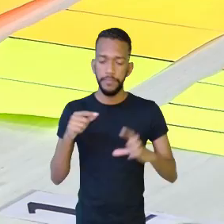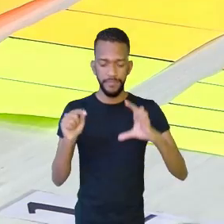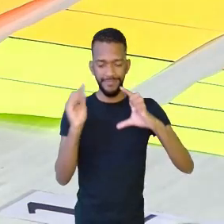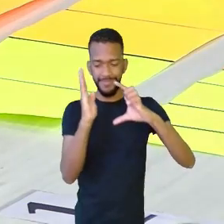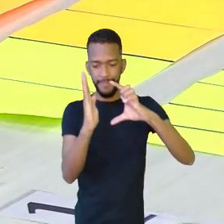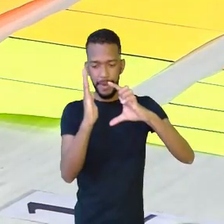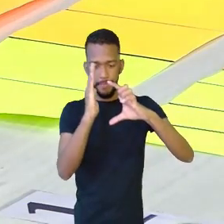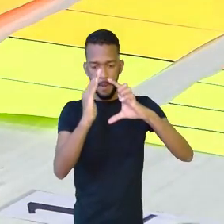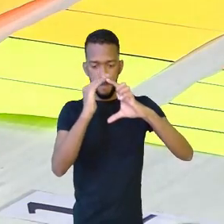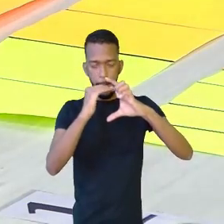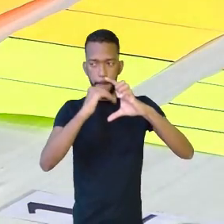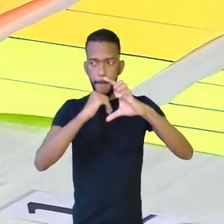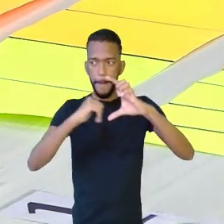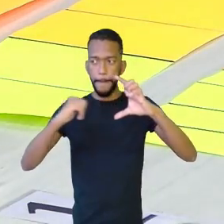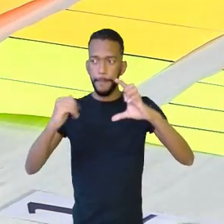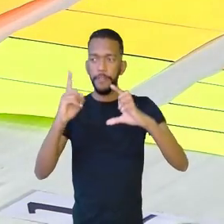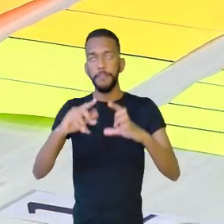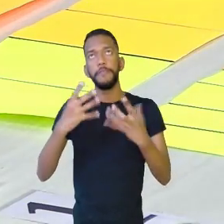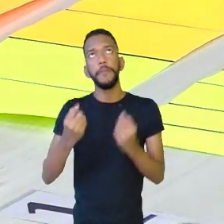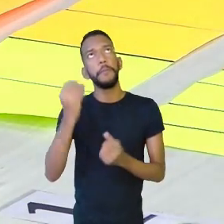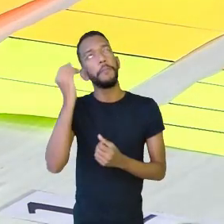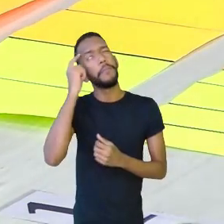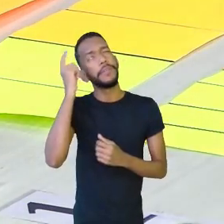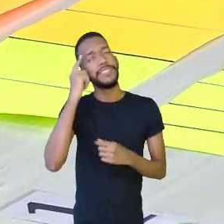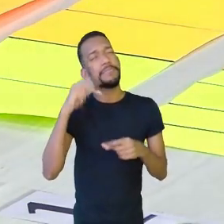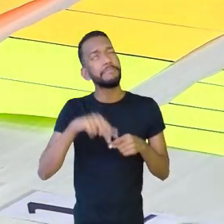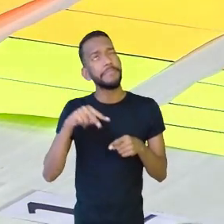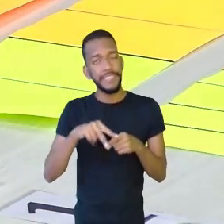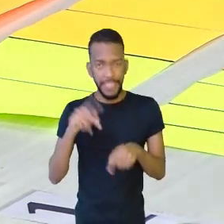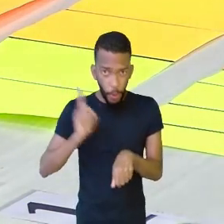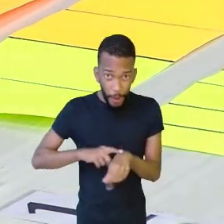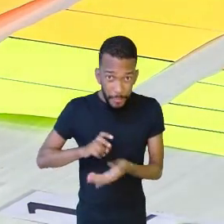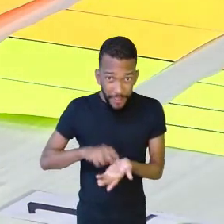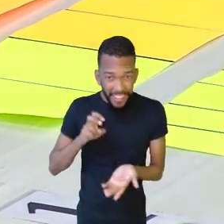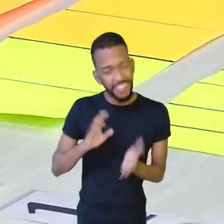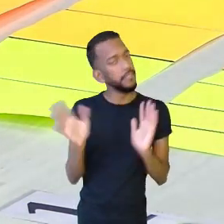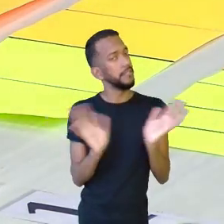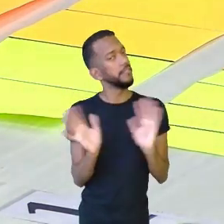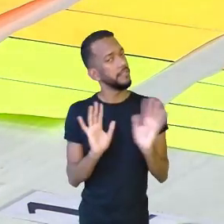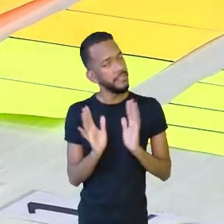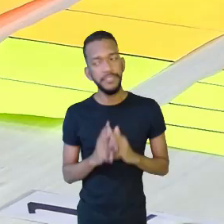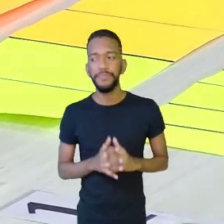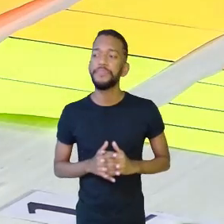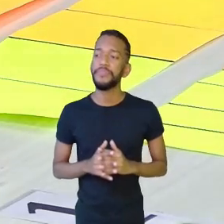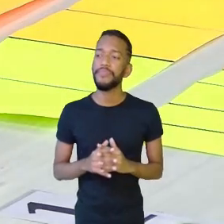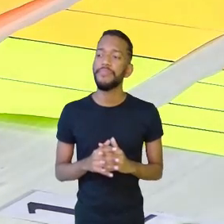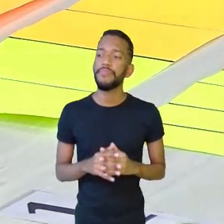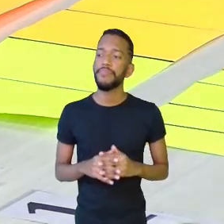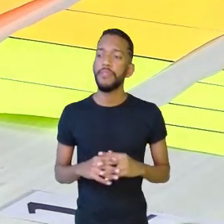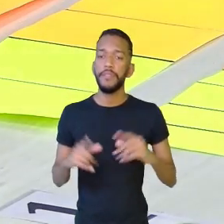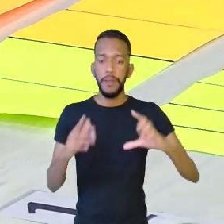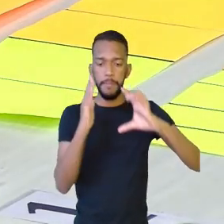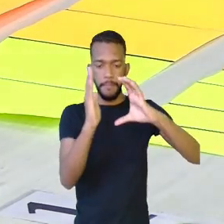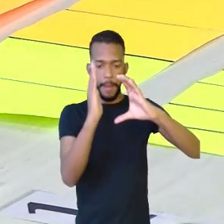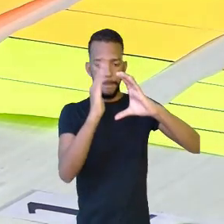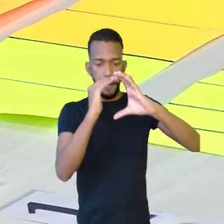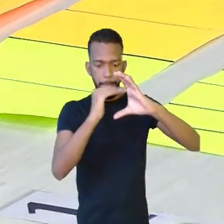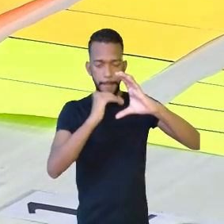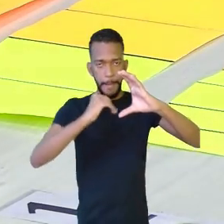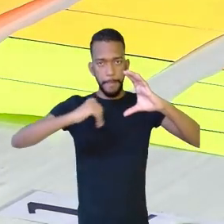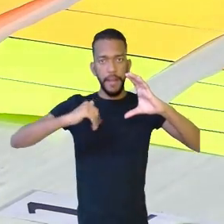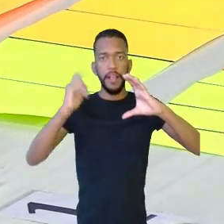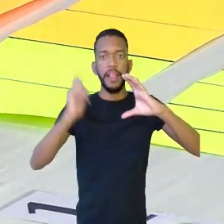esta representação aqui, vamos pensar na pizza essa hora, olha só. Essa representação, ele está sendo dividido